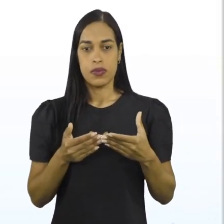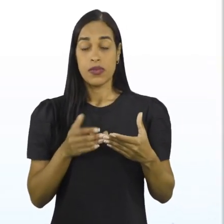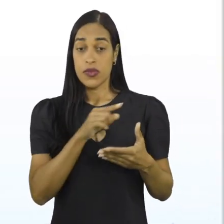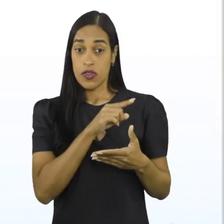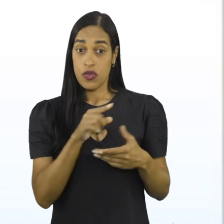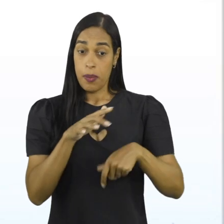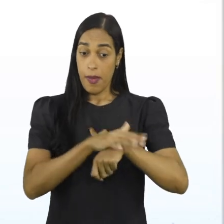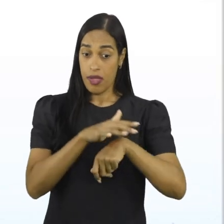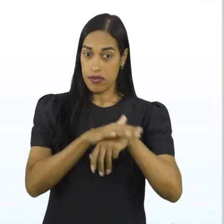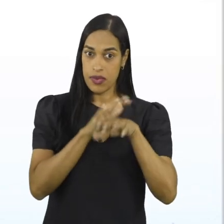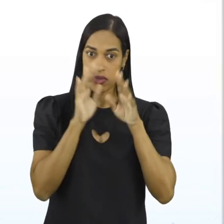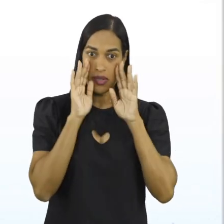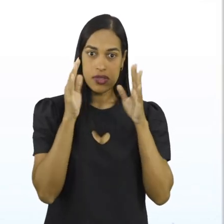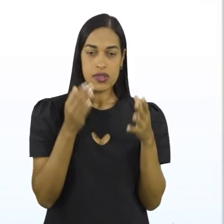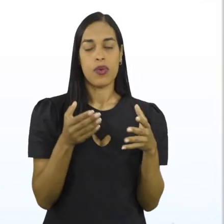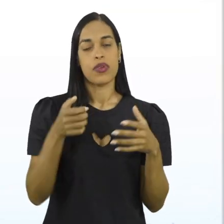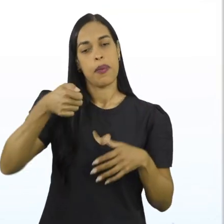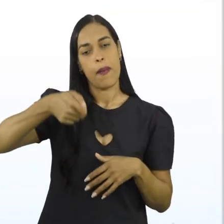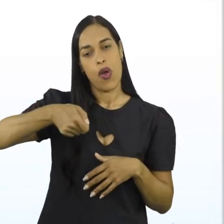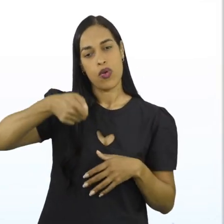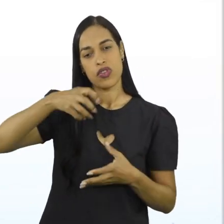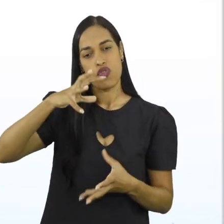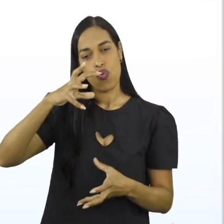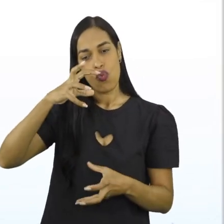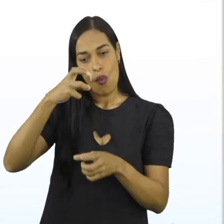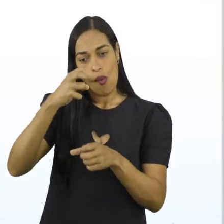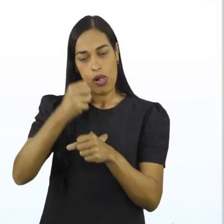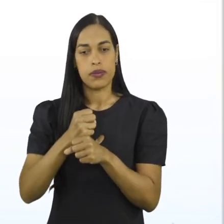preste atenção, de bolsas achatadas.